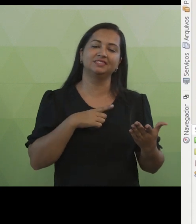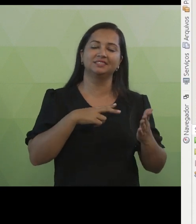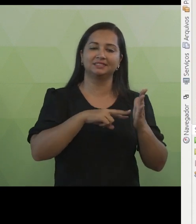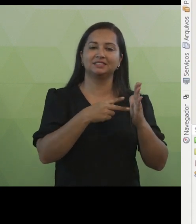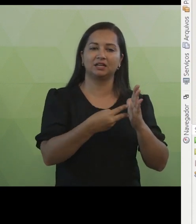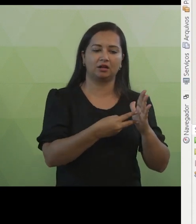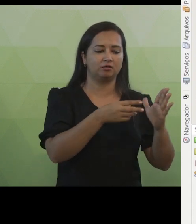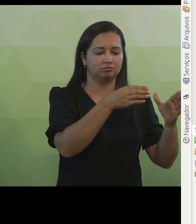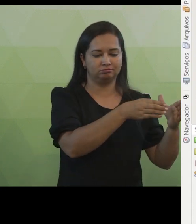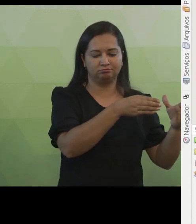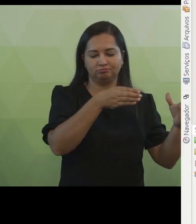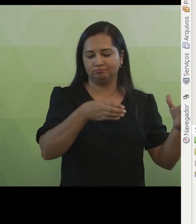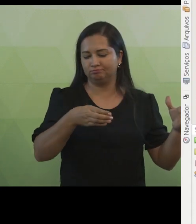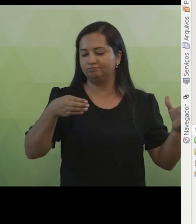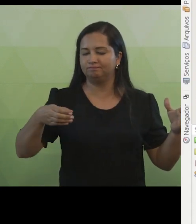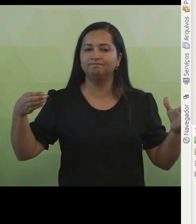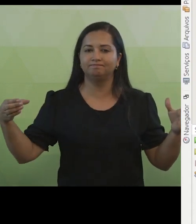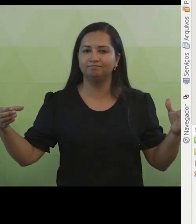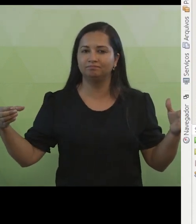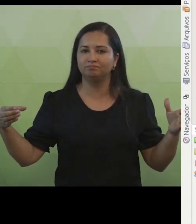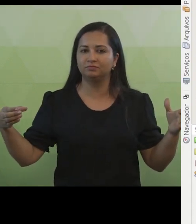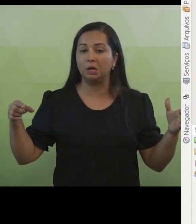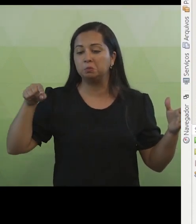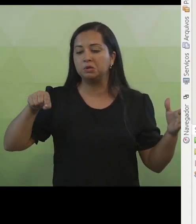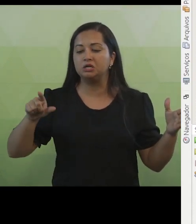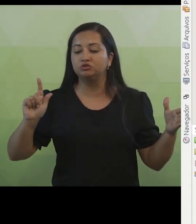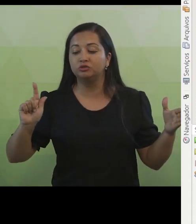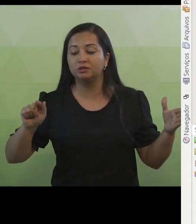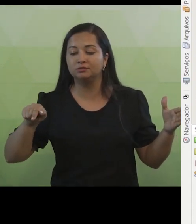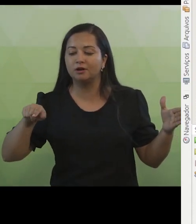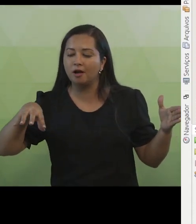polimorfismo, juntamente na herança e sobrescrita de métodos.